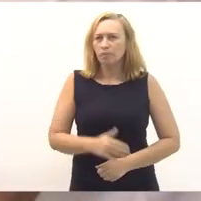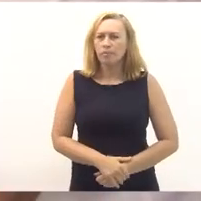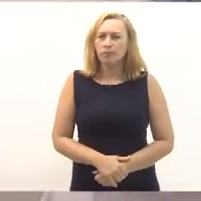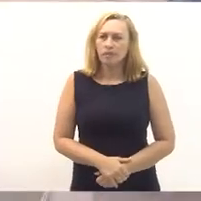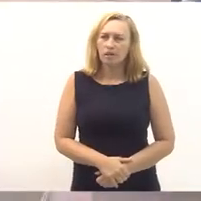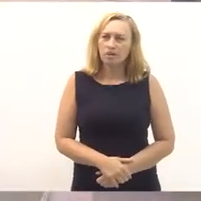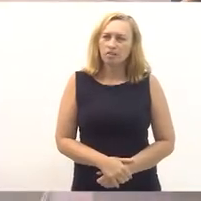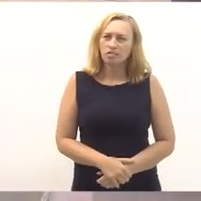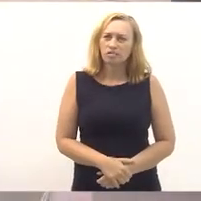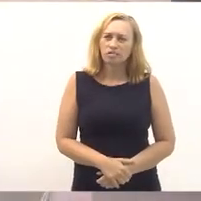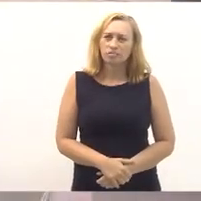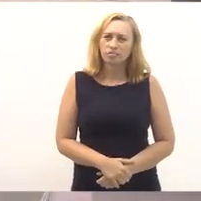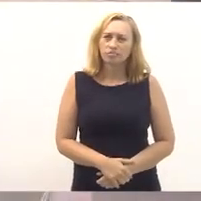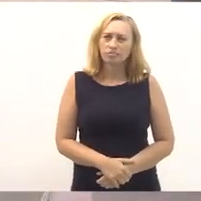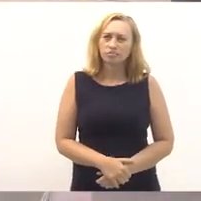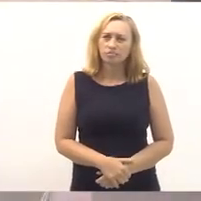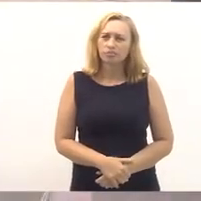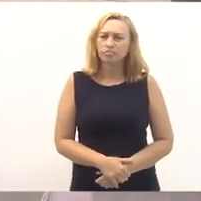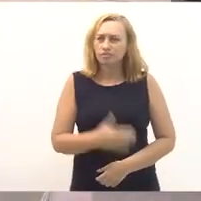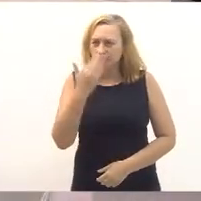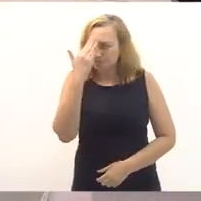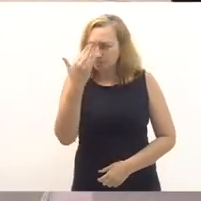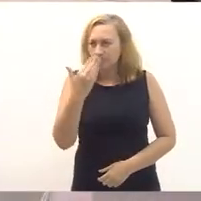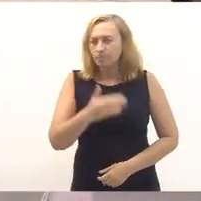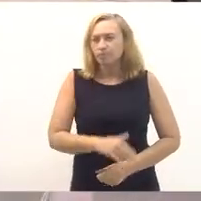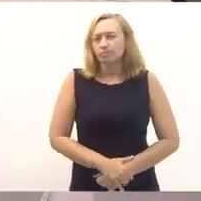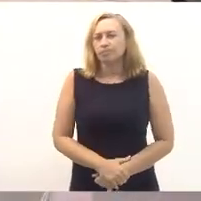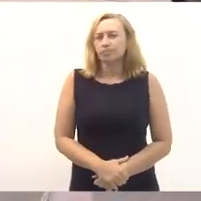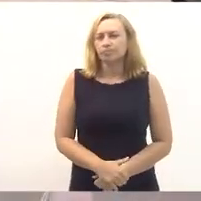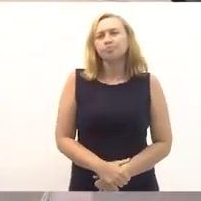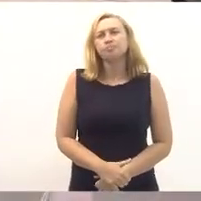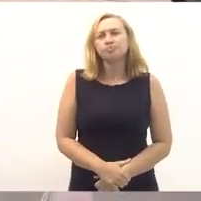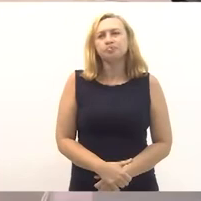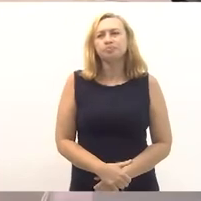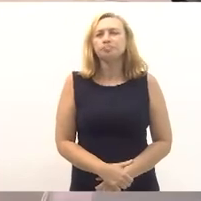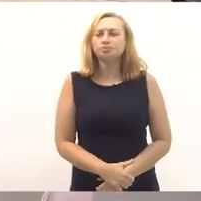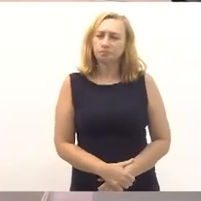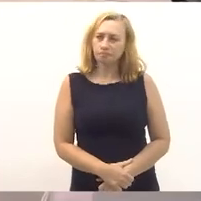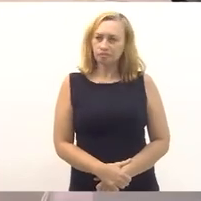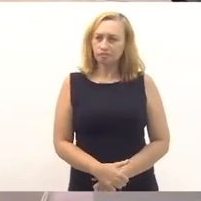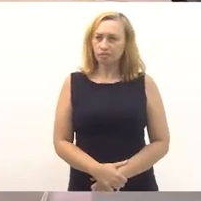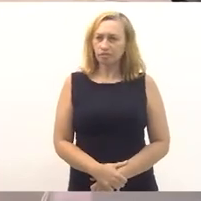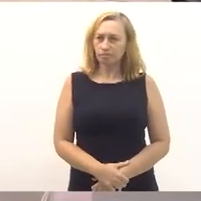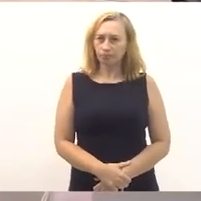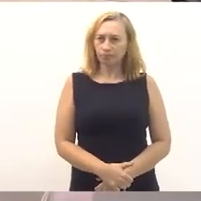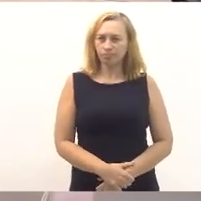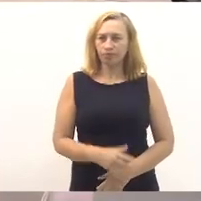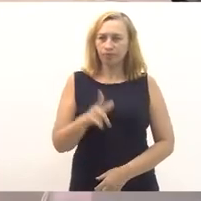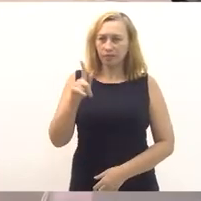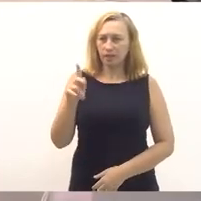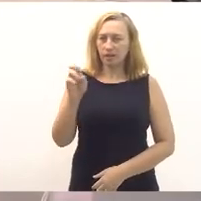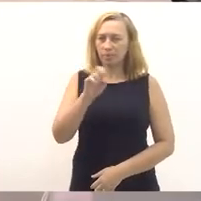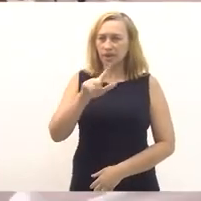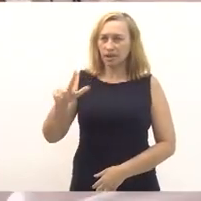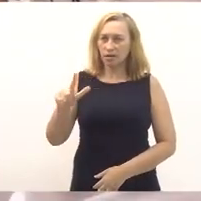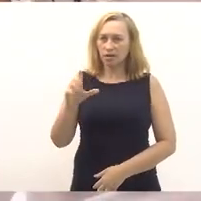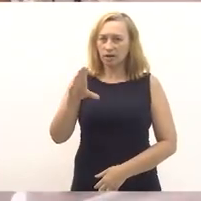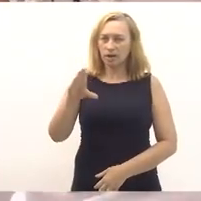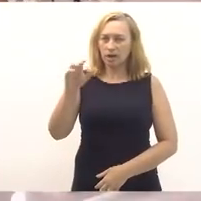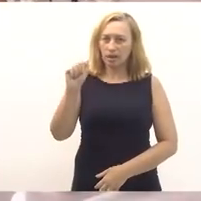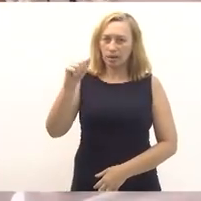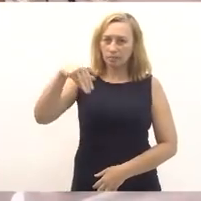obrigado a e obrigado obrigado agora Falando Gabriel camada